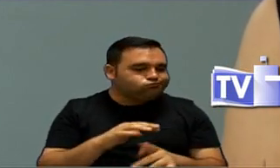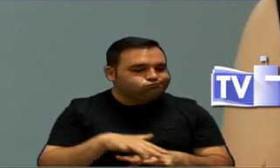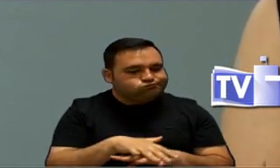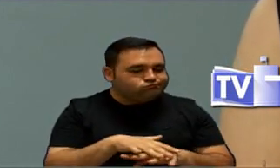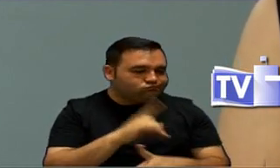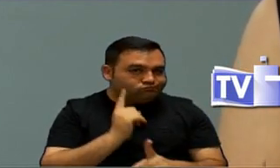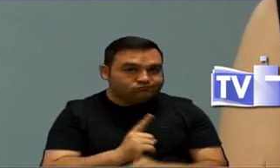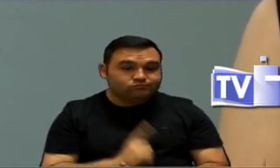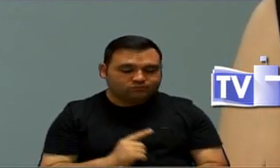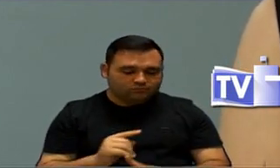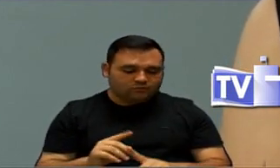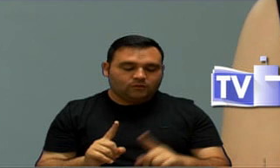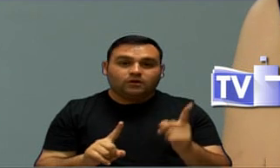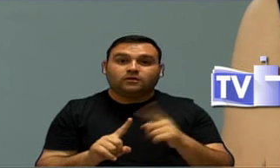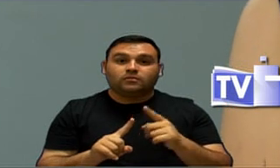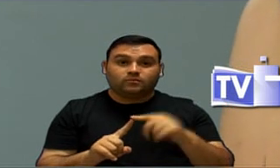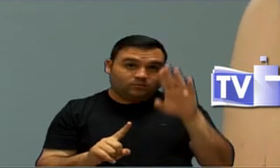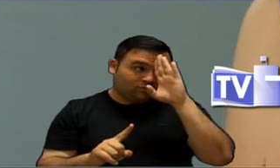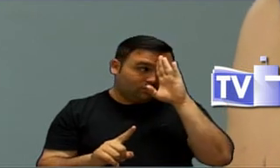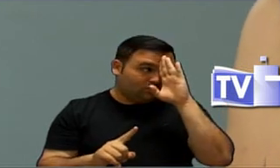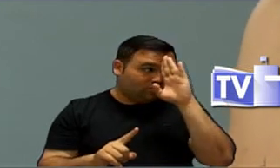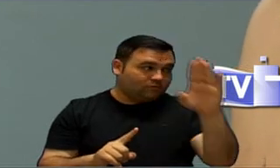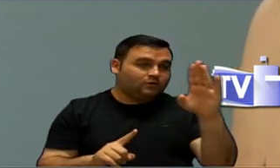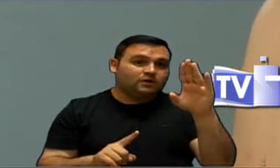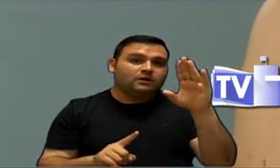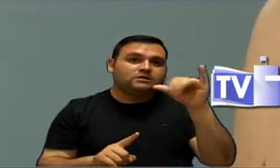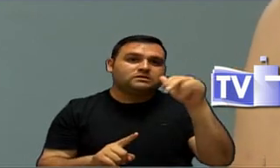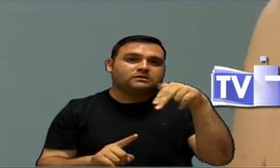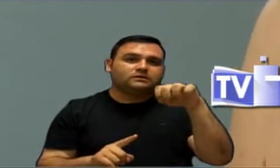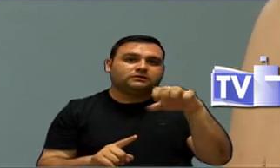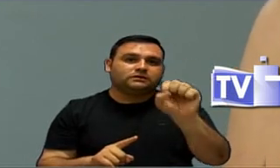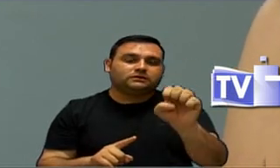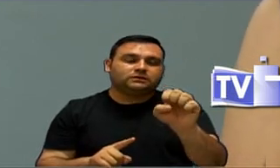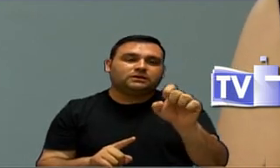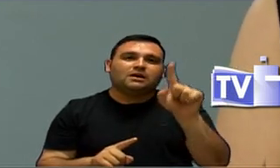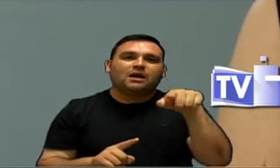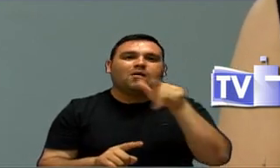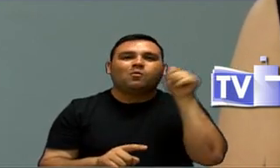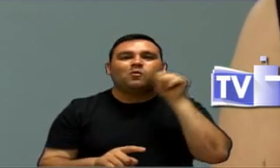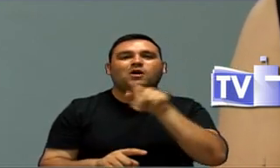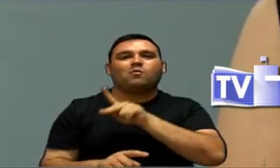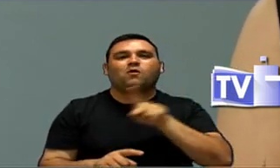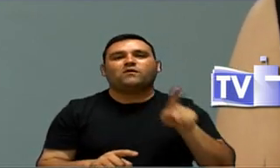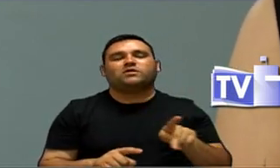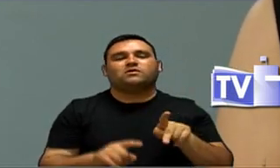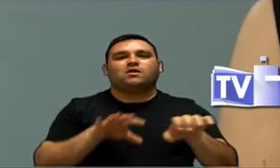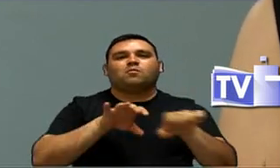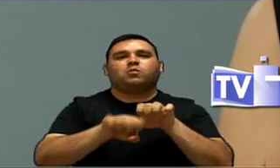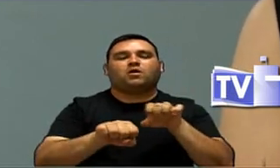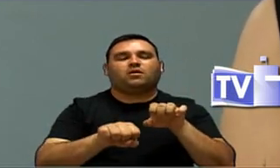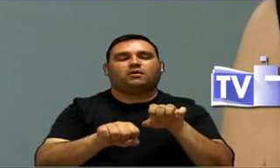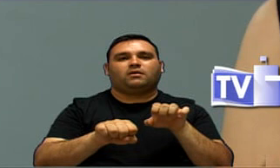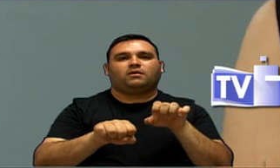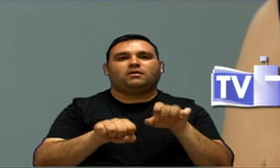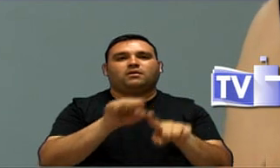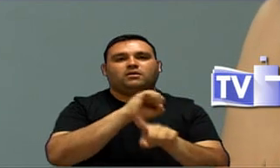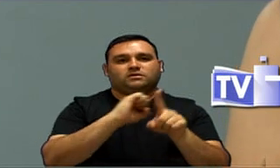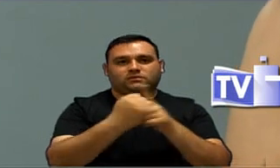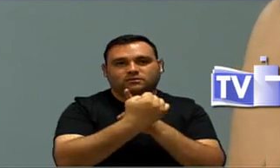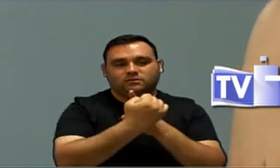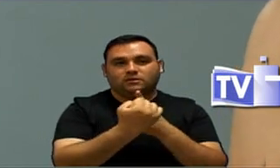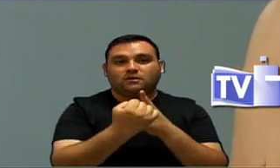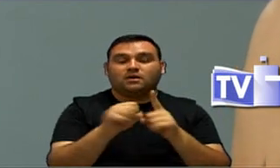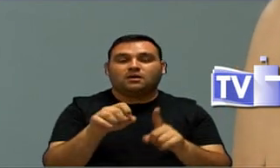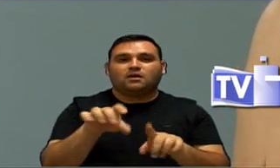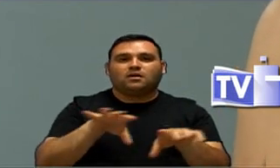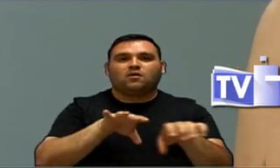aqui. Principalmente da Mila Cisne, ela é uma professora formada em assistência social,